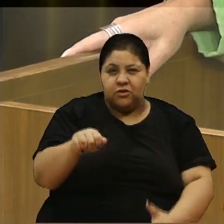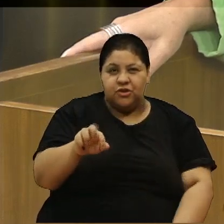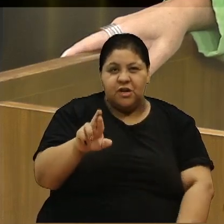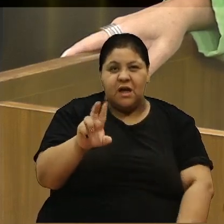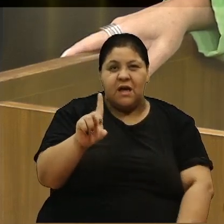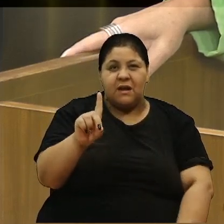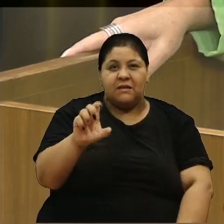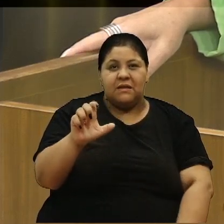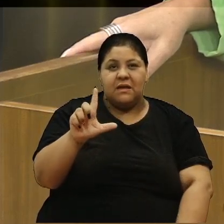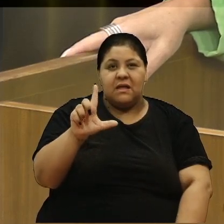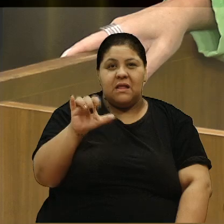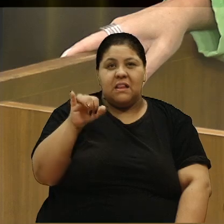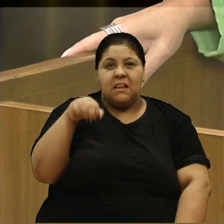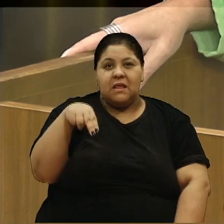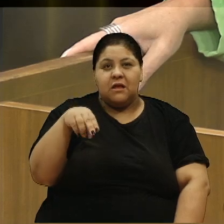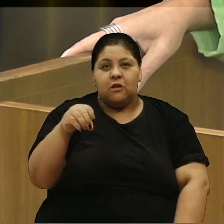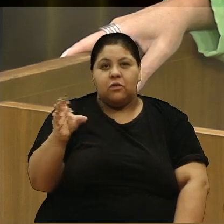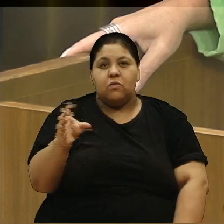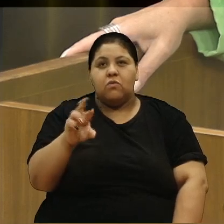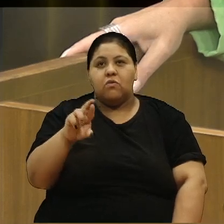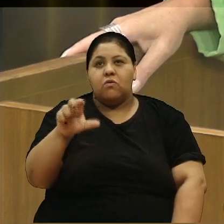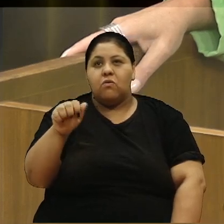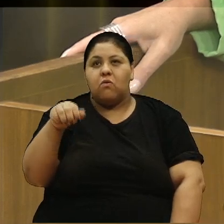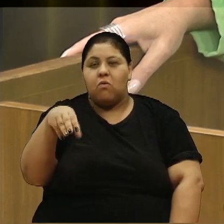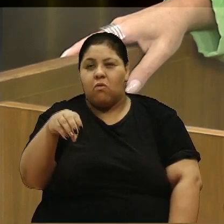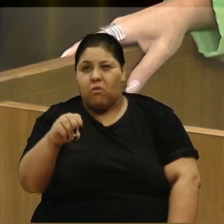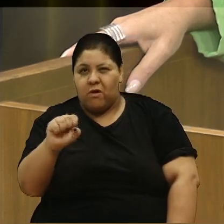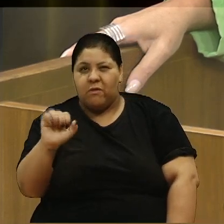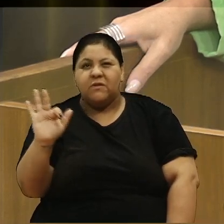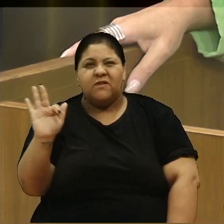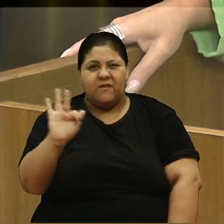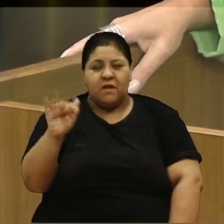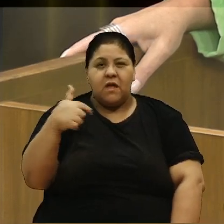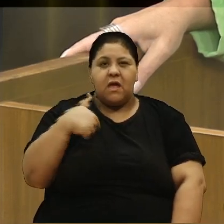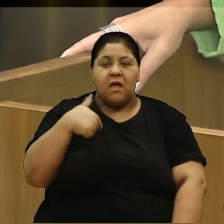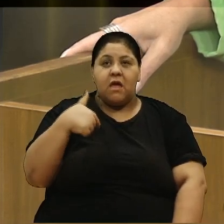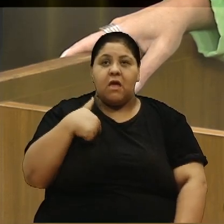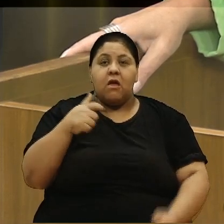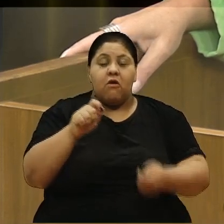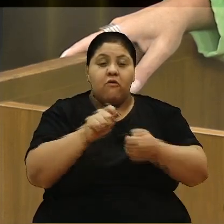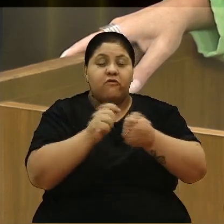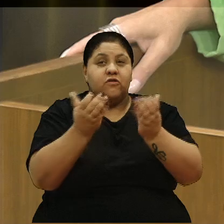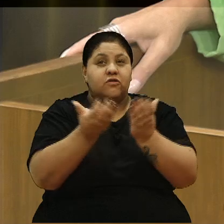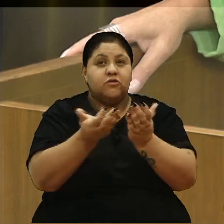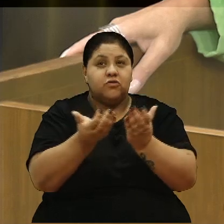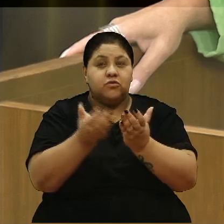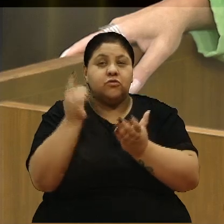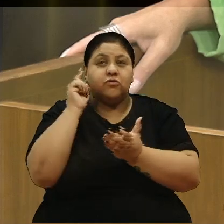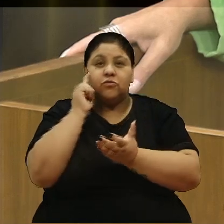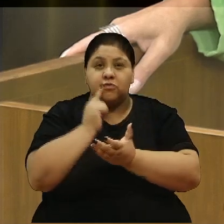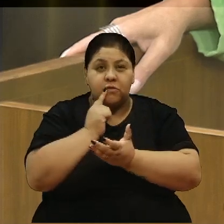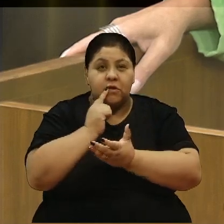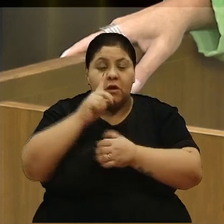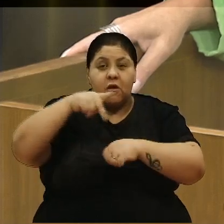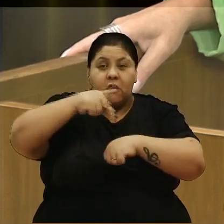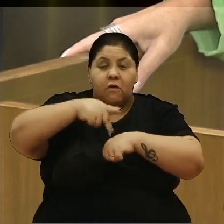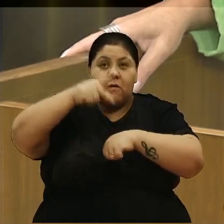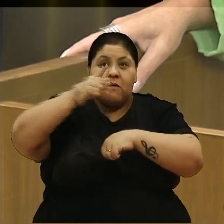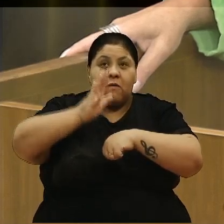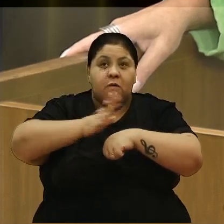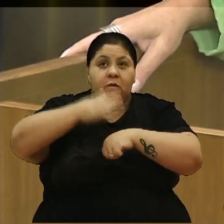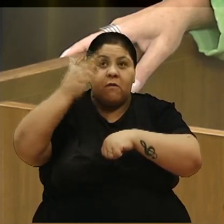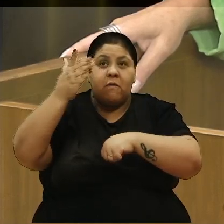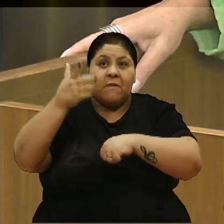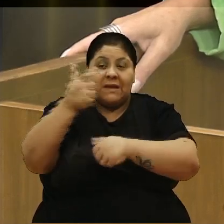fevereiro, e eu disse, secretária, eu fiz um estudo sobre os Estados Unidos, que, aliás, é o país que mais